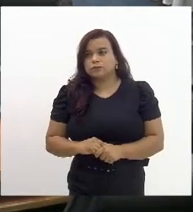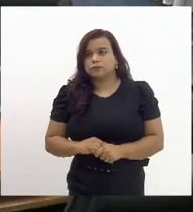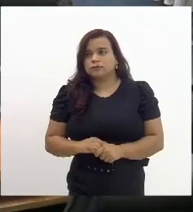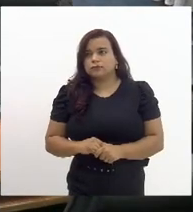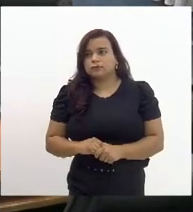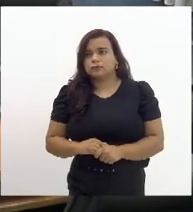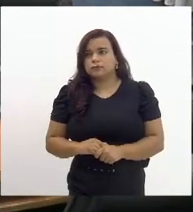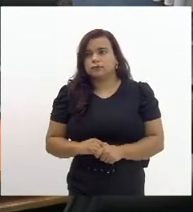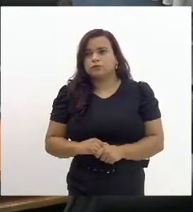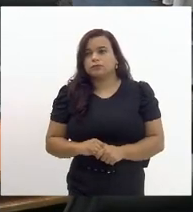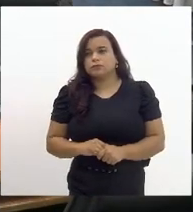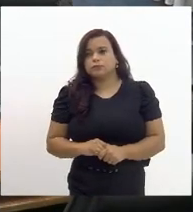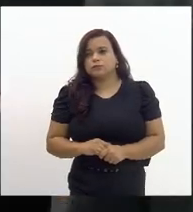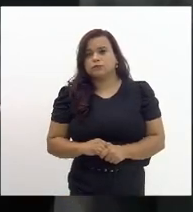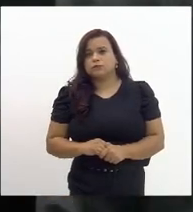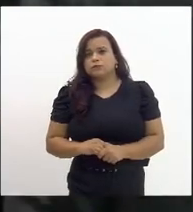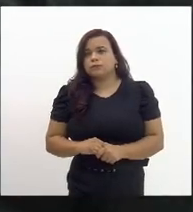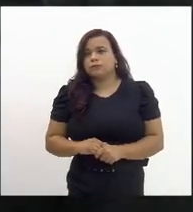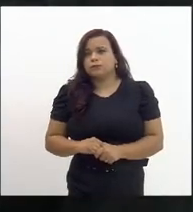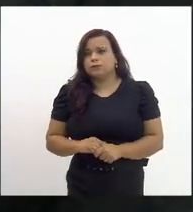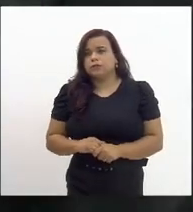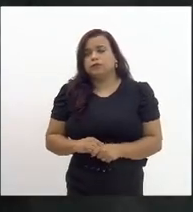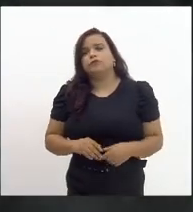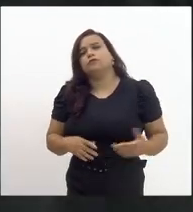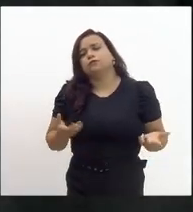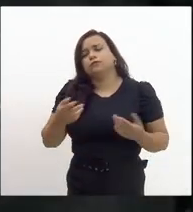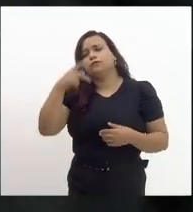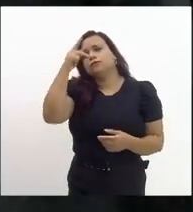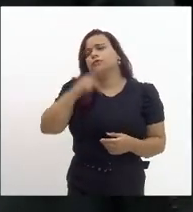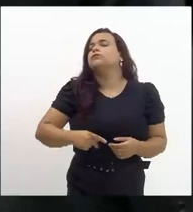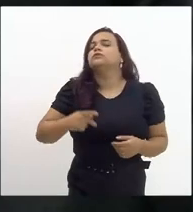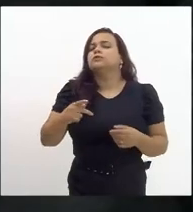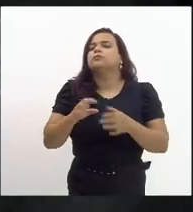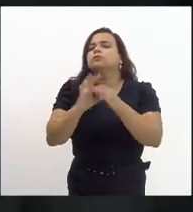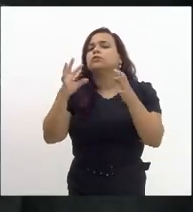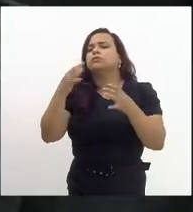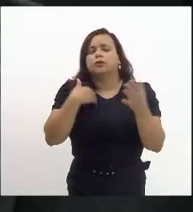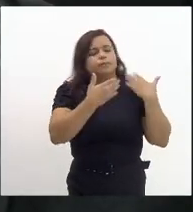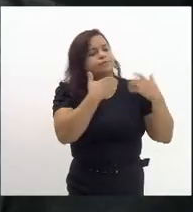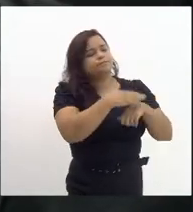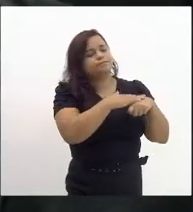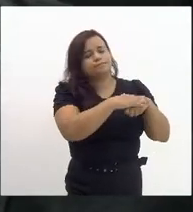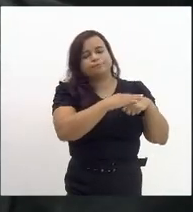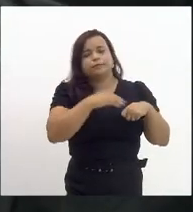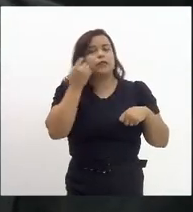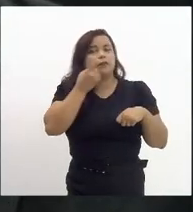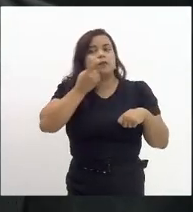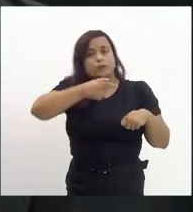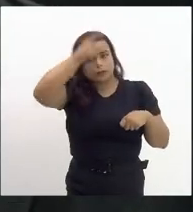Presidente, então, Vossa Excelência me permite, conversando com o deputado Luiz Paulo,